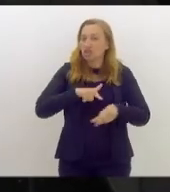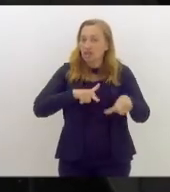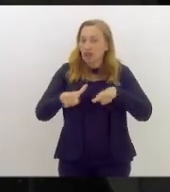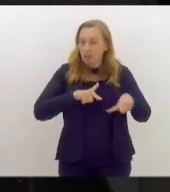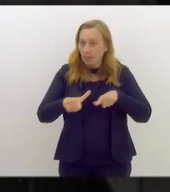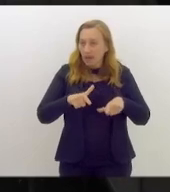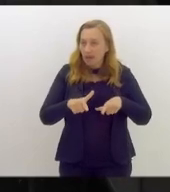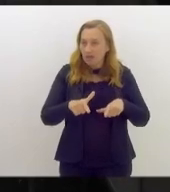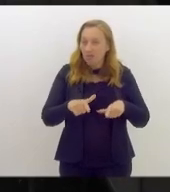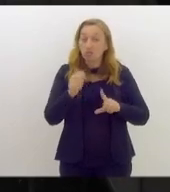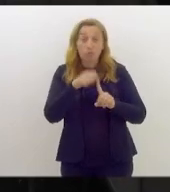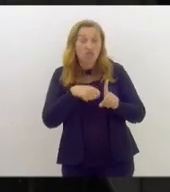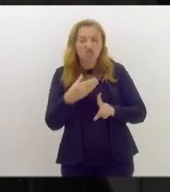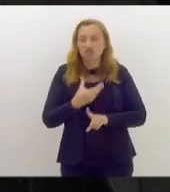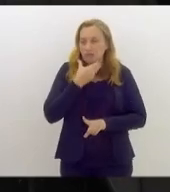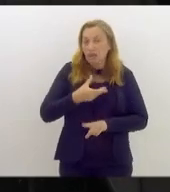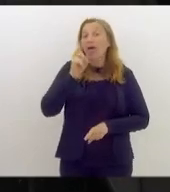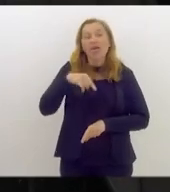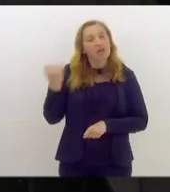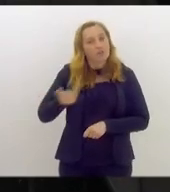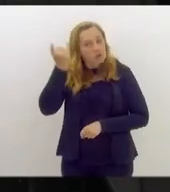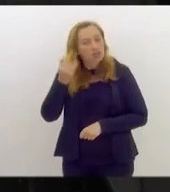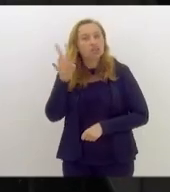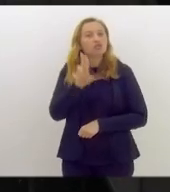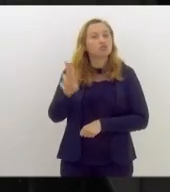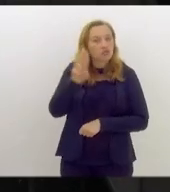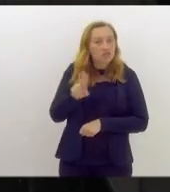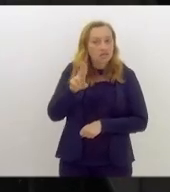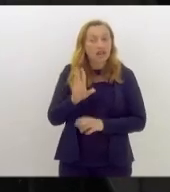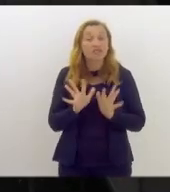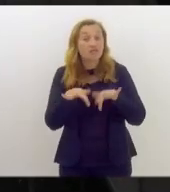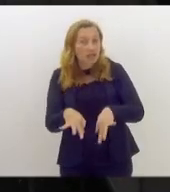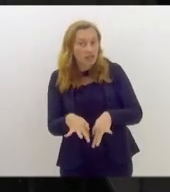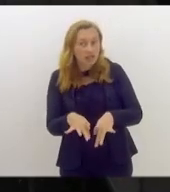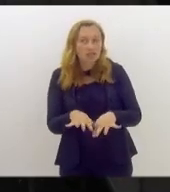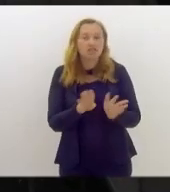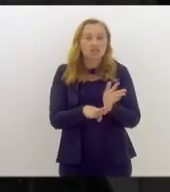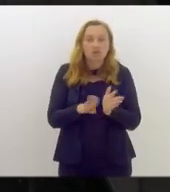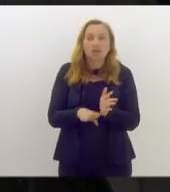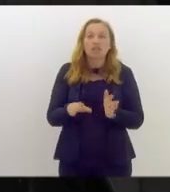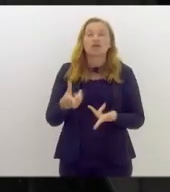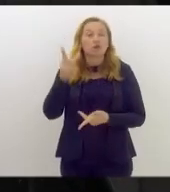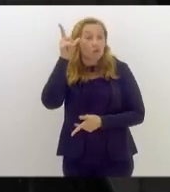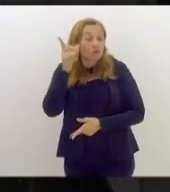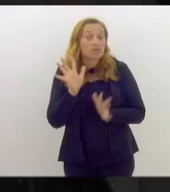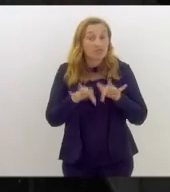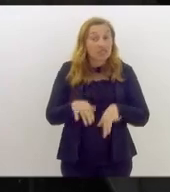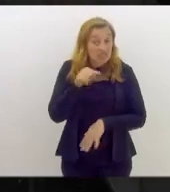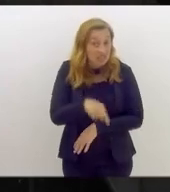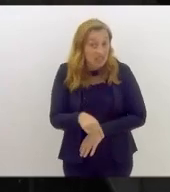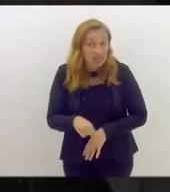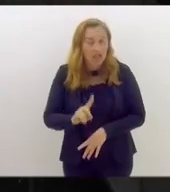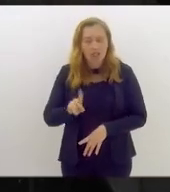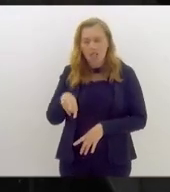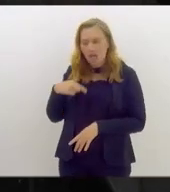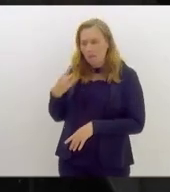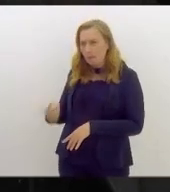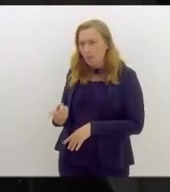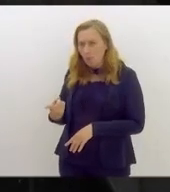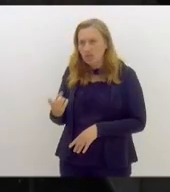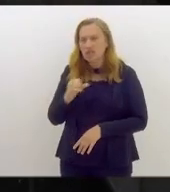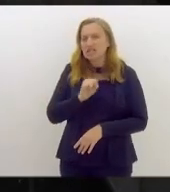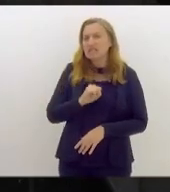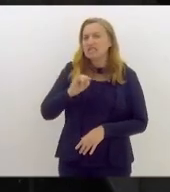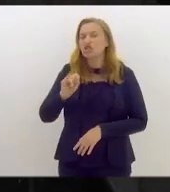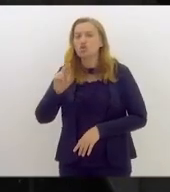2022 é muito importante que as Universidades concluam suas despesa inclusive Lucinha para concluir aqui depois que o Sisu foi